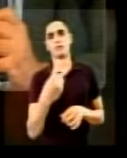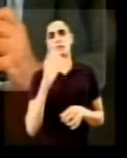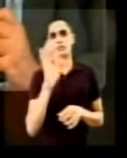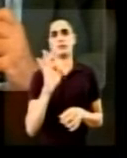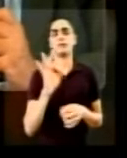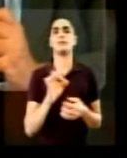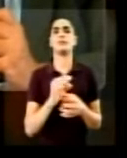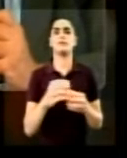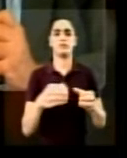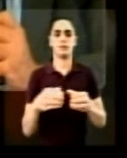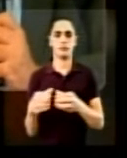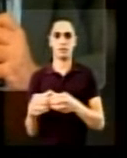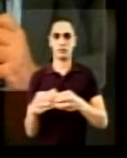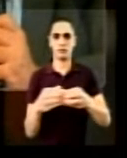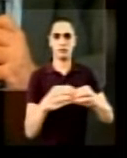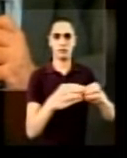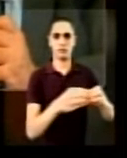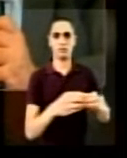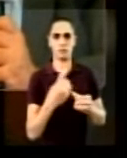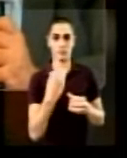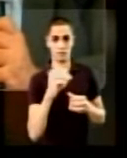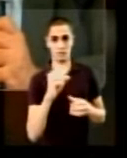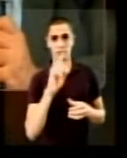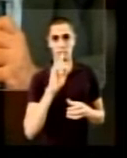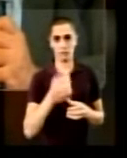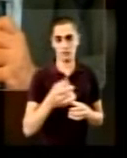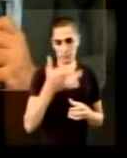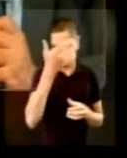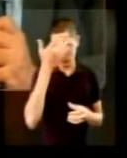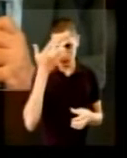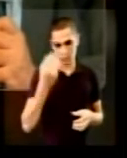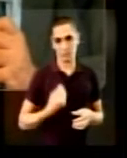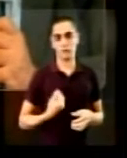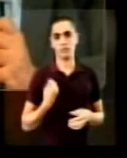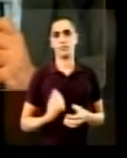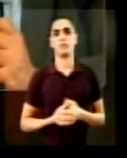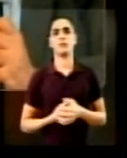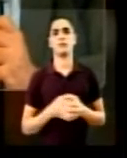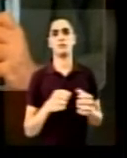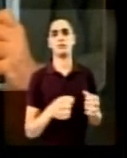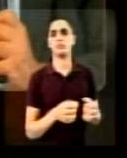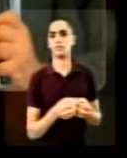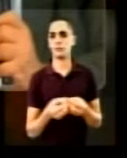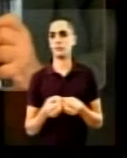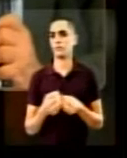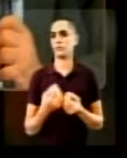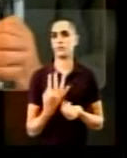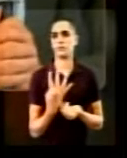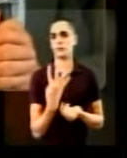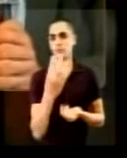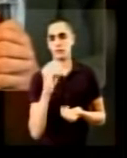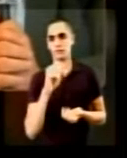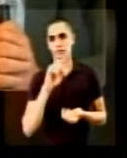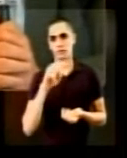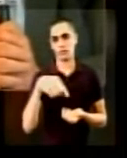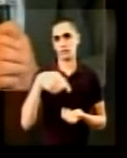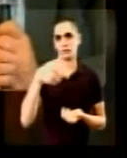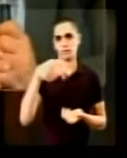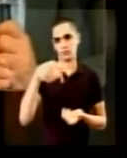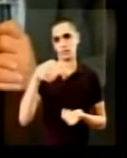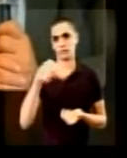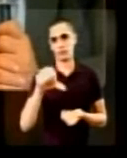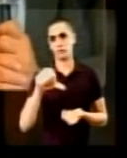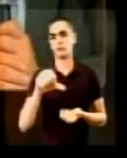para 10 mil habitantes na faixa de 70 a 79, 40 na faixa de 60 a 69